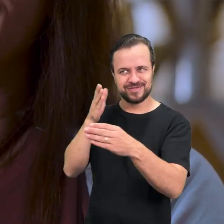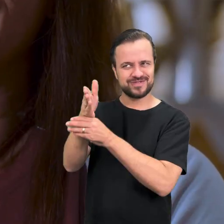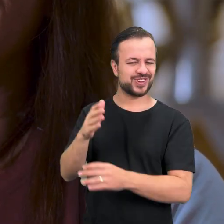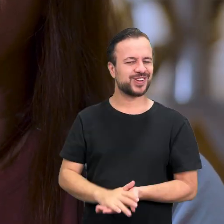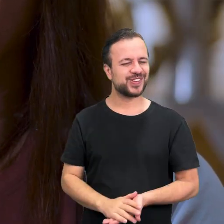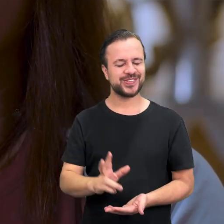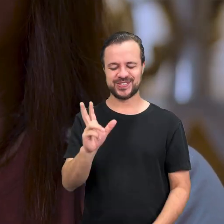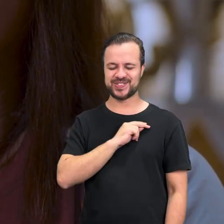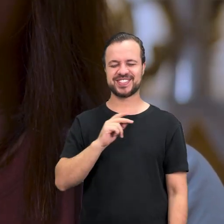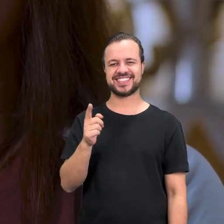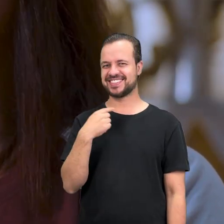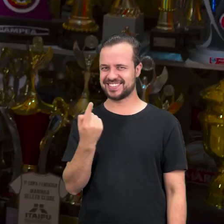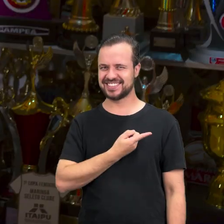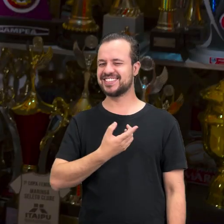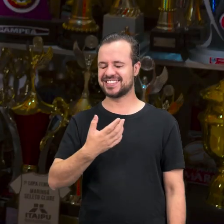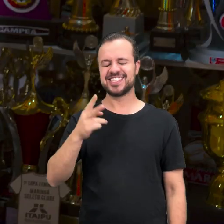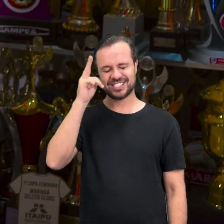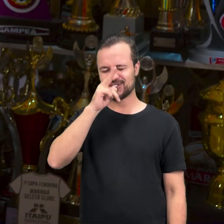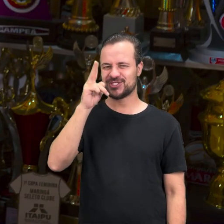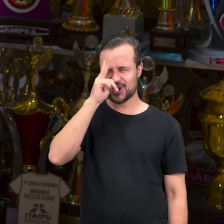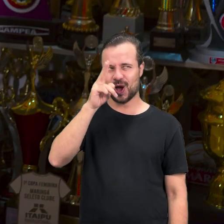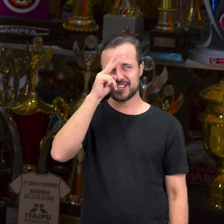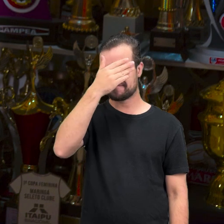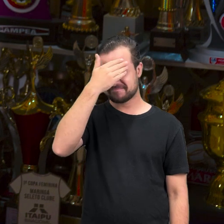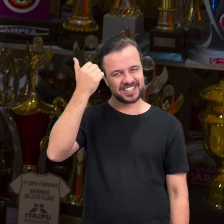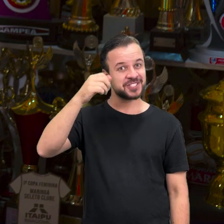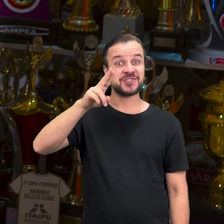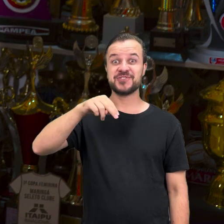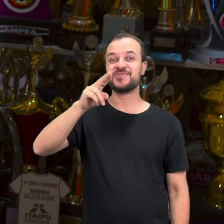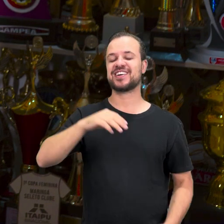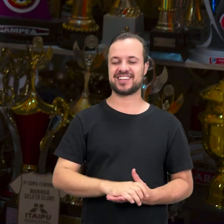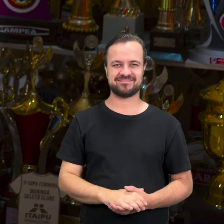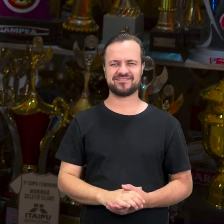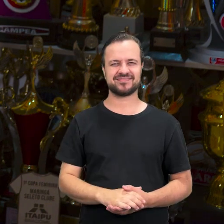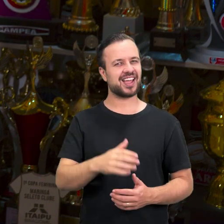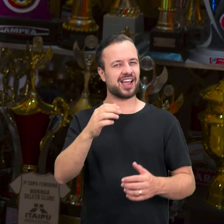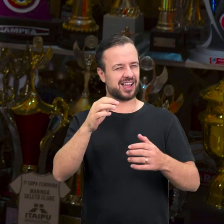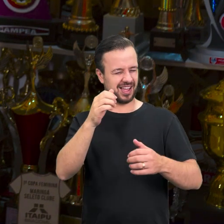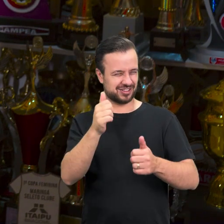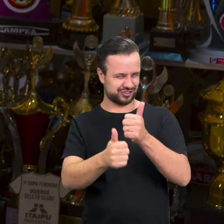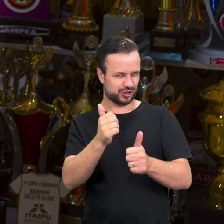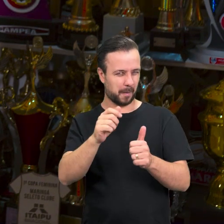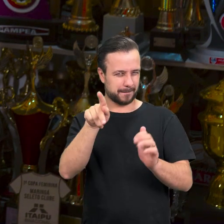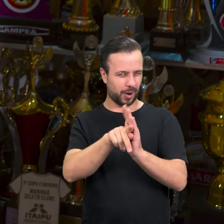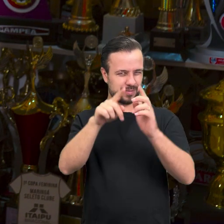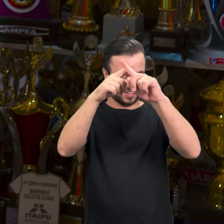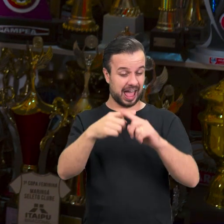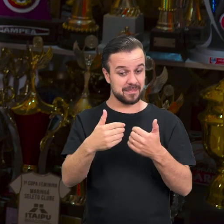assim, uma história que para não esquecer nunca mais. Jogos Abertos, eu me lembro jogando pro